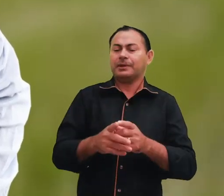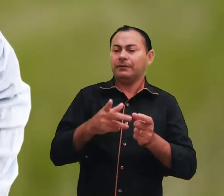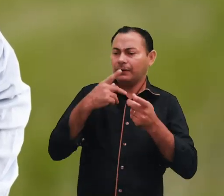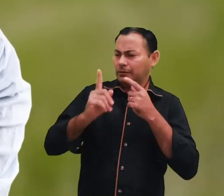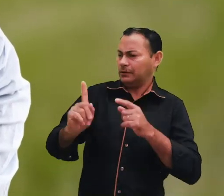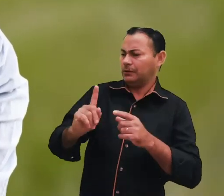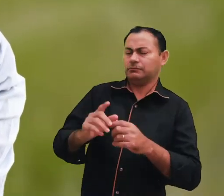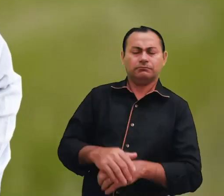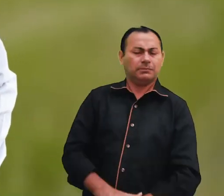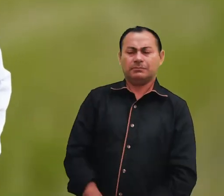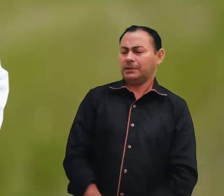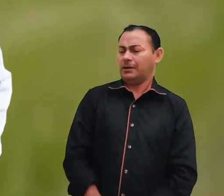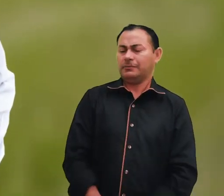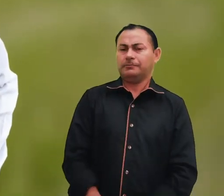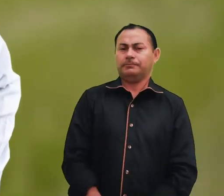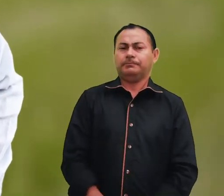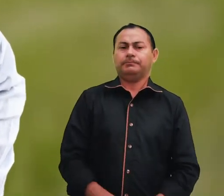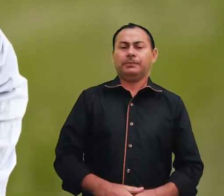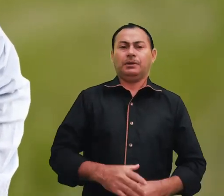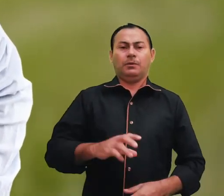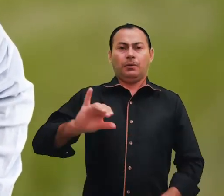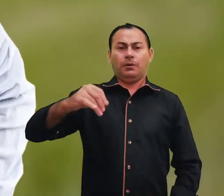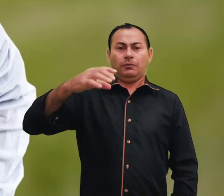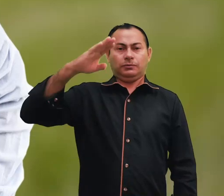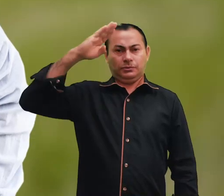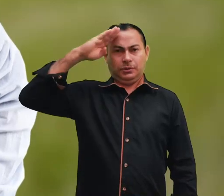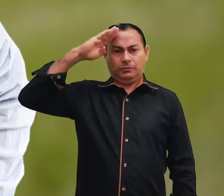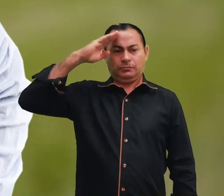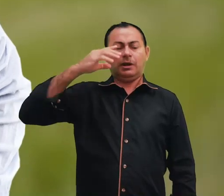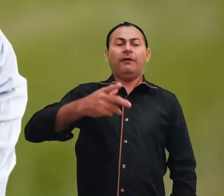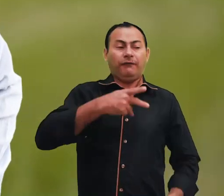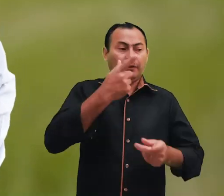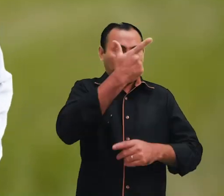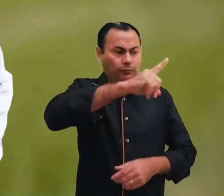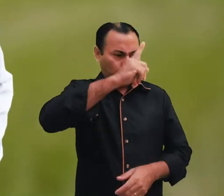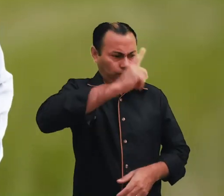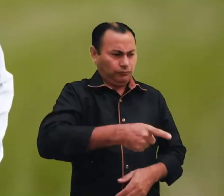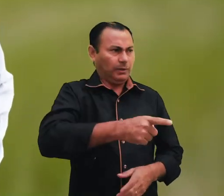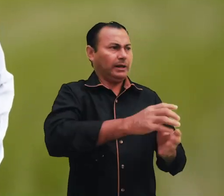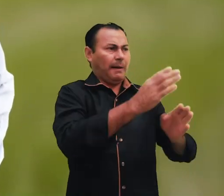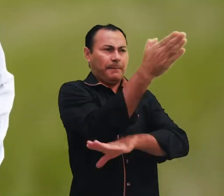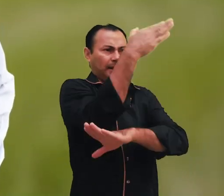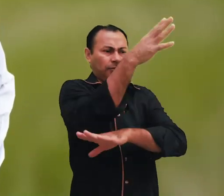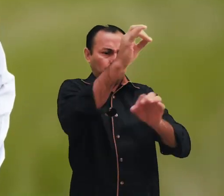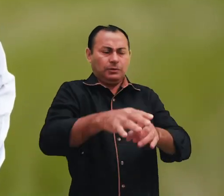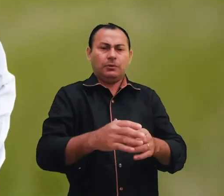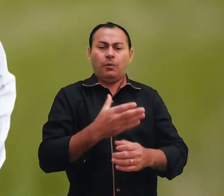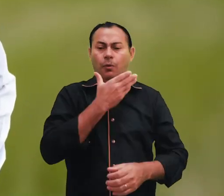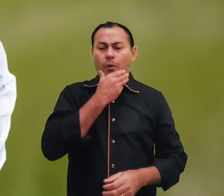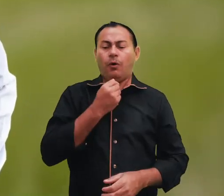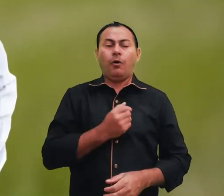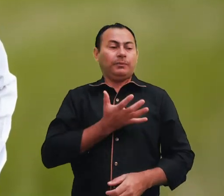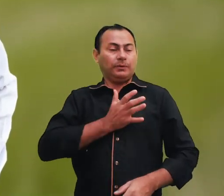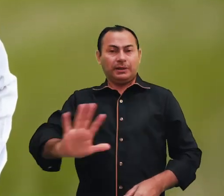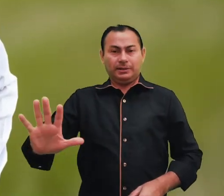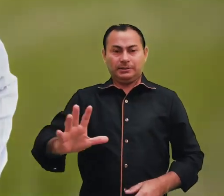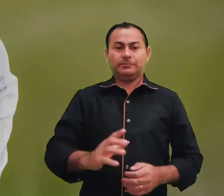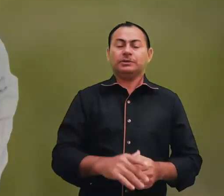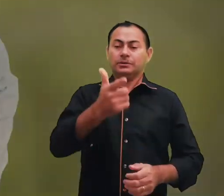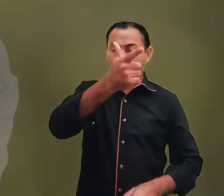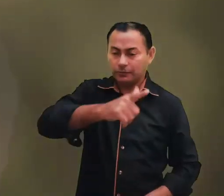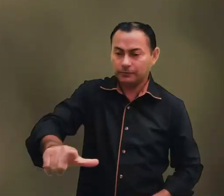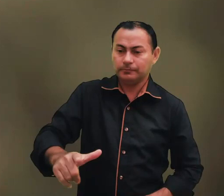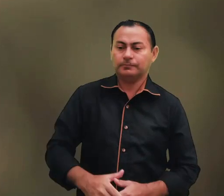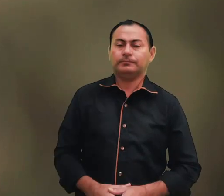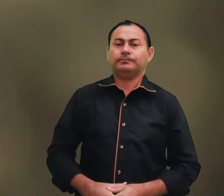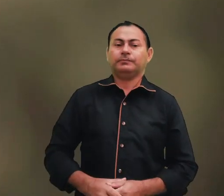não, com a cabeça. O oficial japonês repetiu a ordem, e como o homem se recusou outra